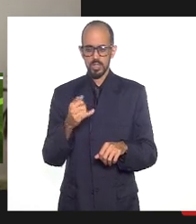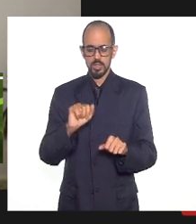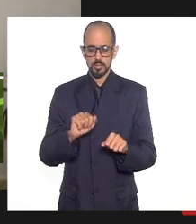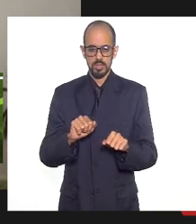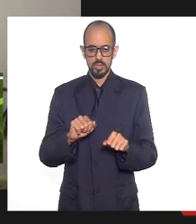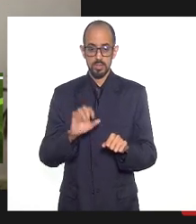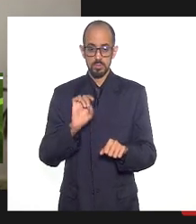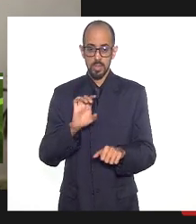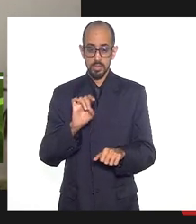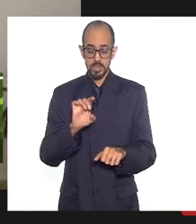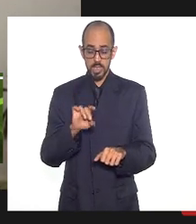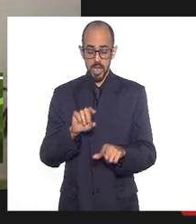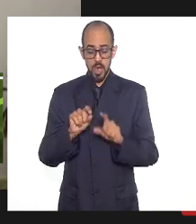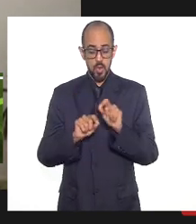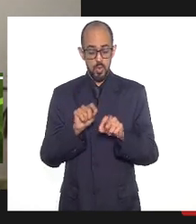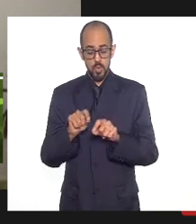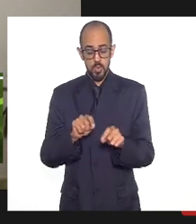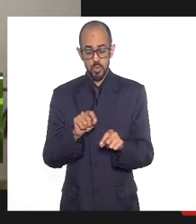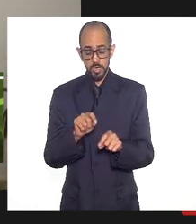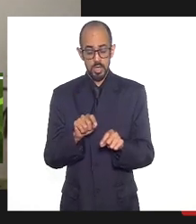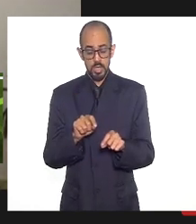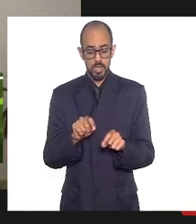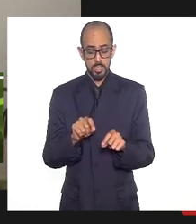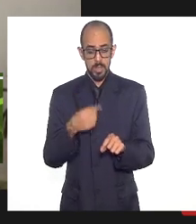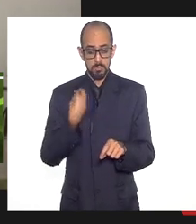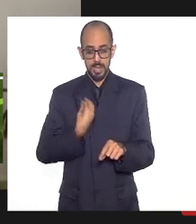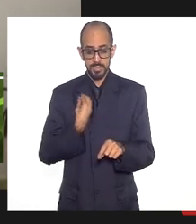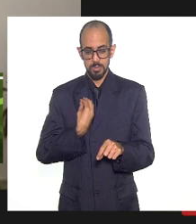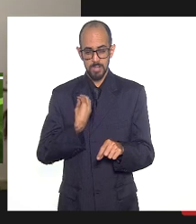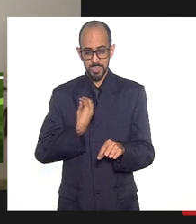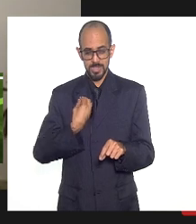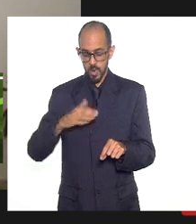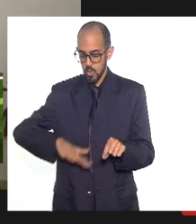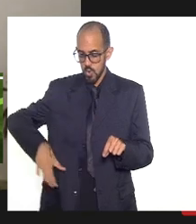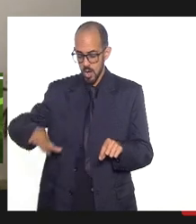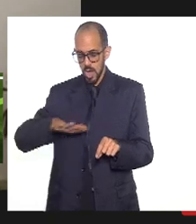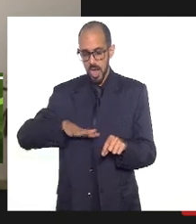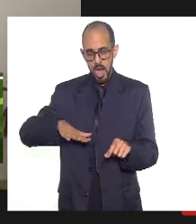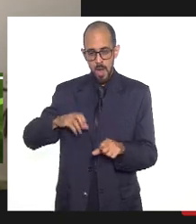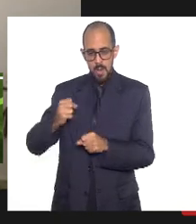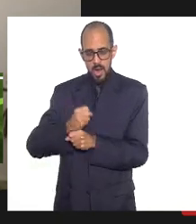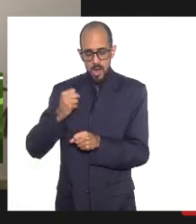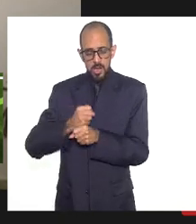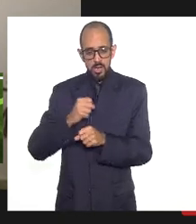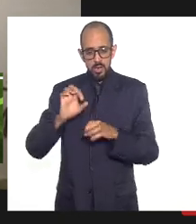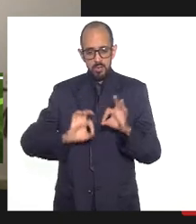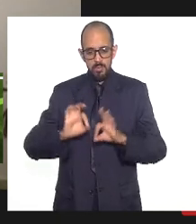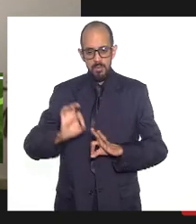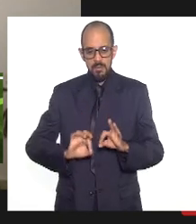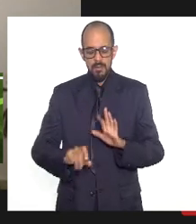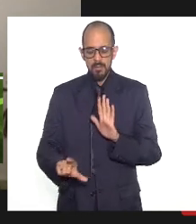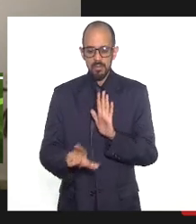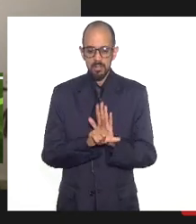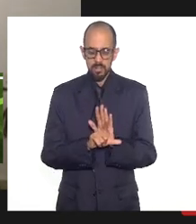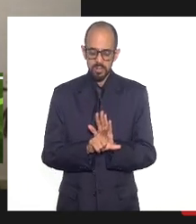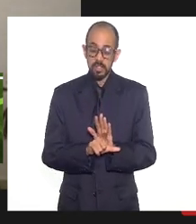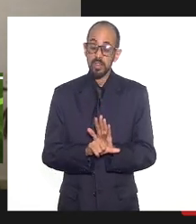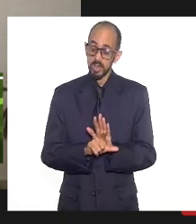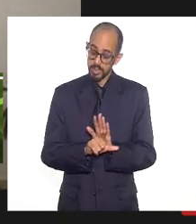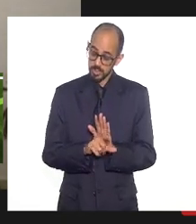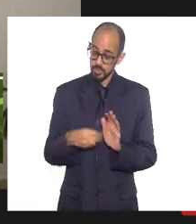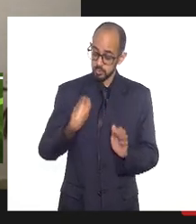em especial no que tange a participação ampla para a construção de um projeto de lei que faça sentido,